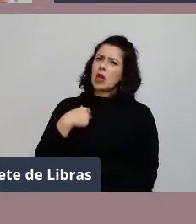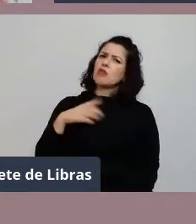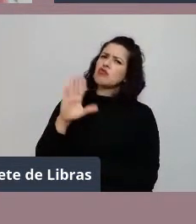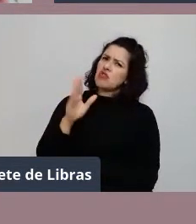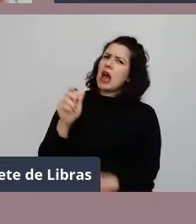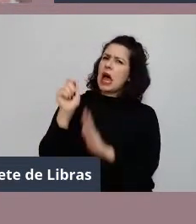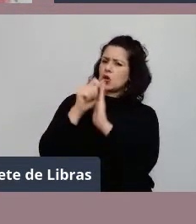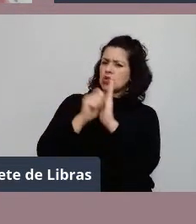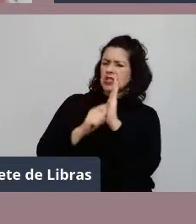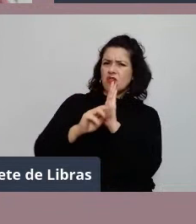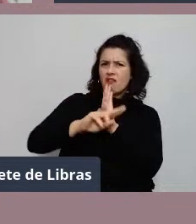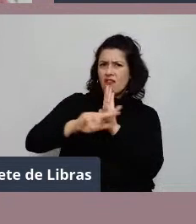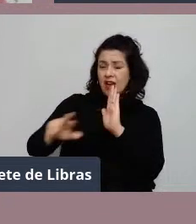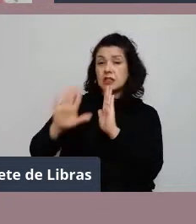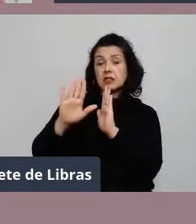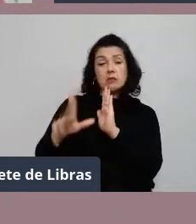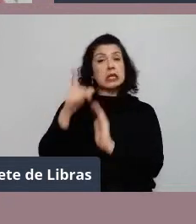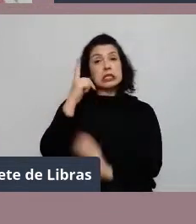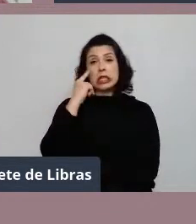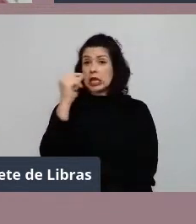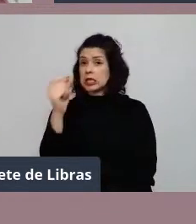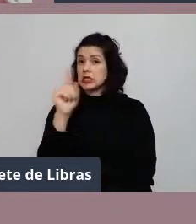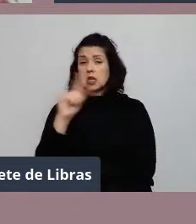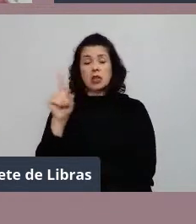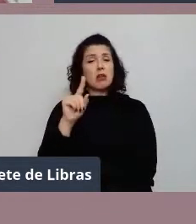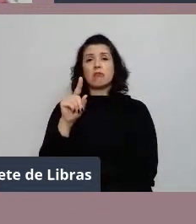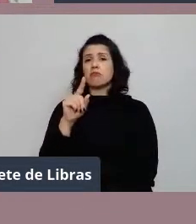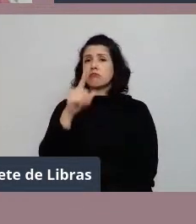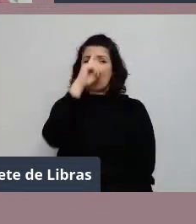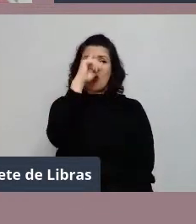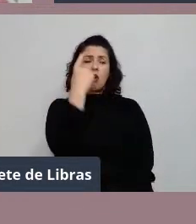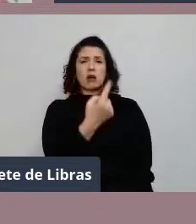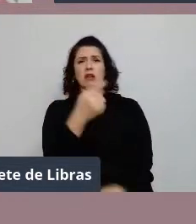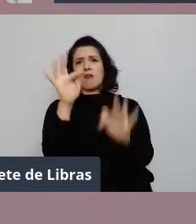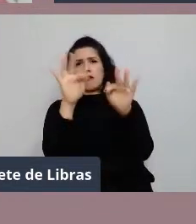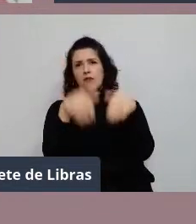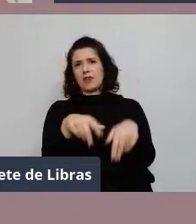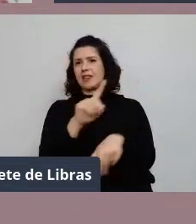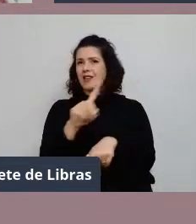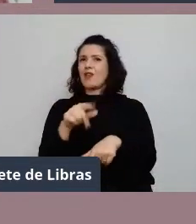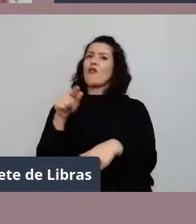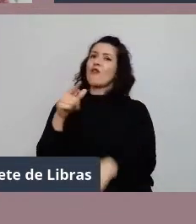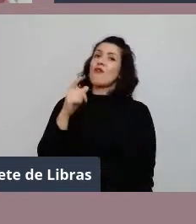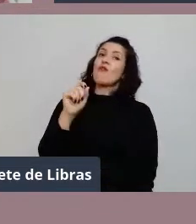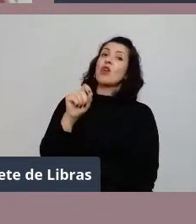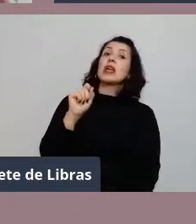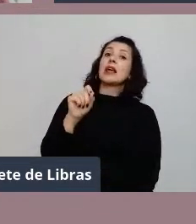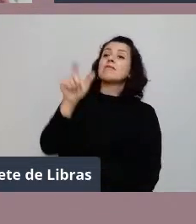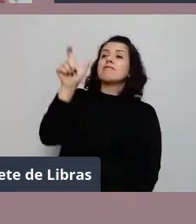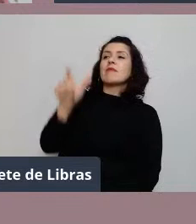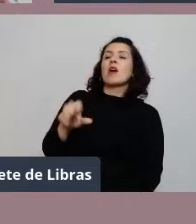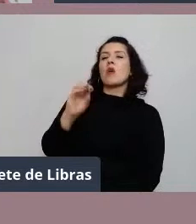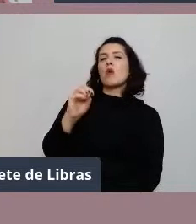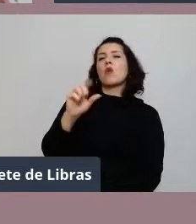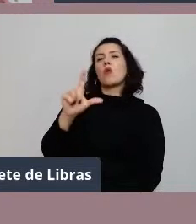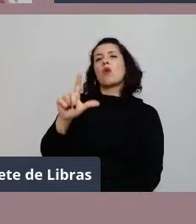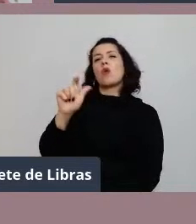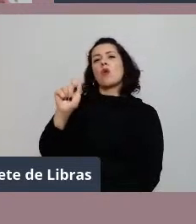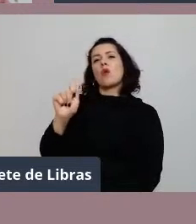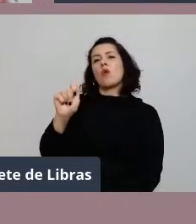Clarice não deu a sua ordem final. Quem deu a ordem final foi Olga Borelli. E o Carlos Mendes Souza,